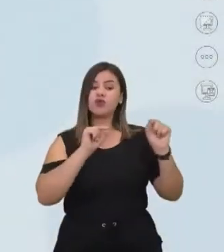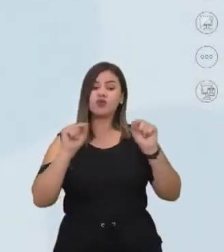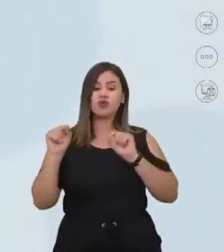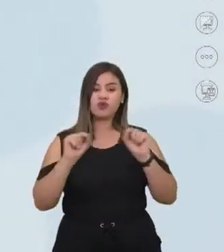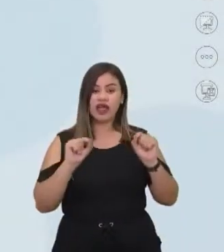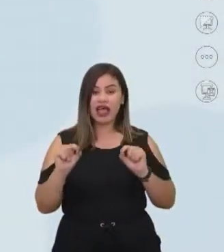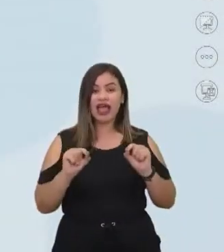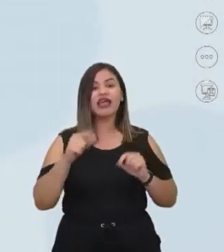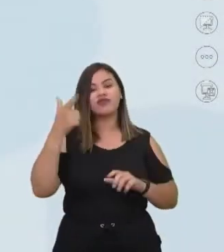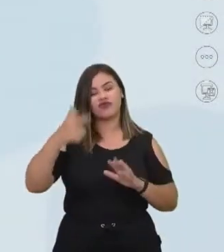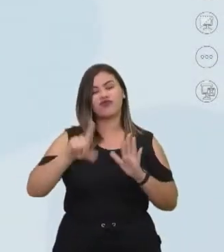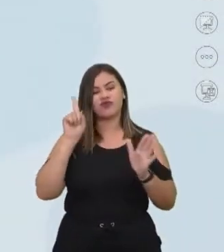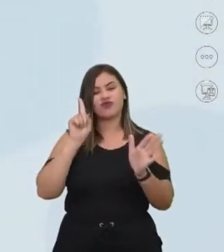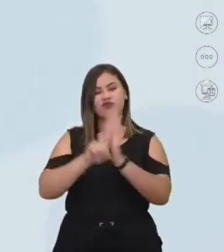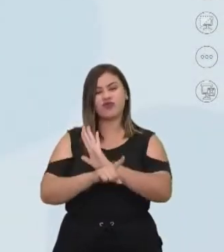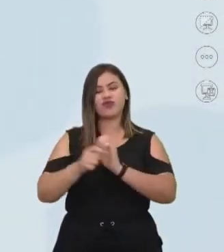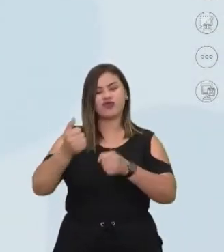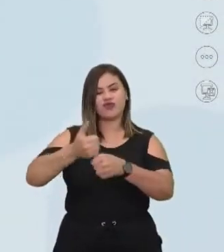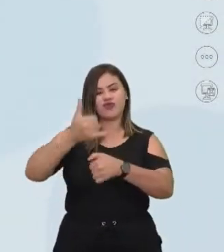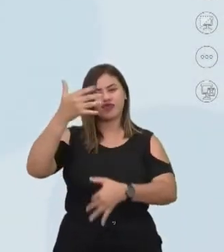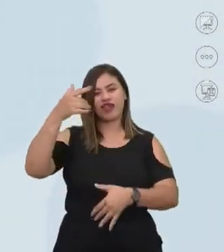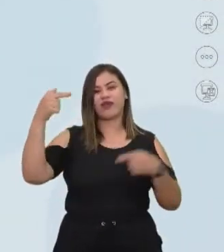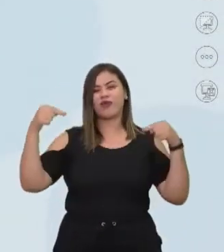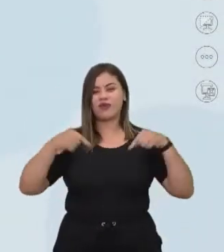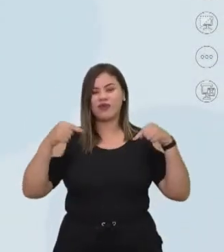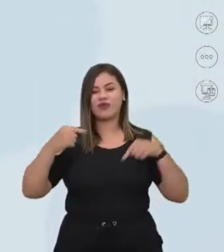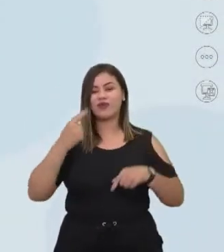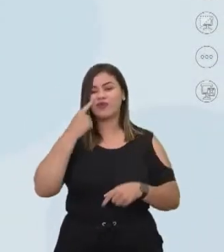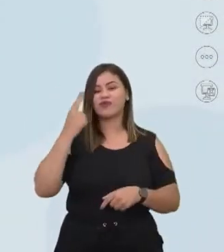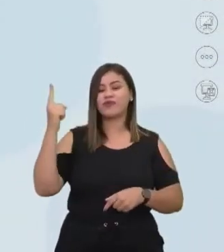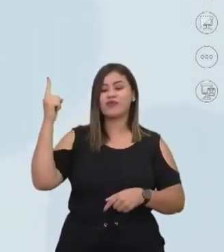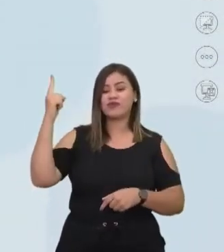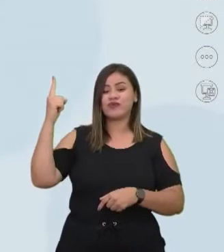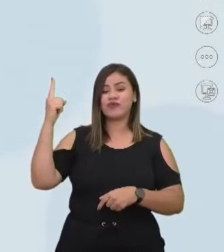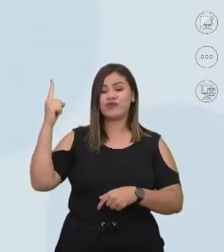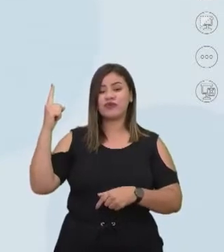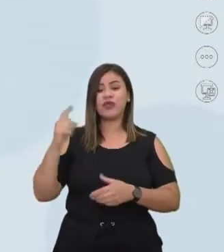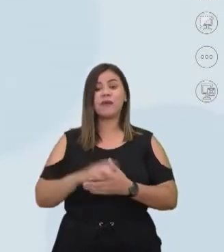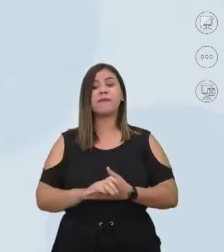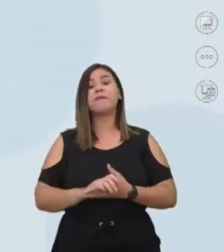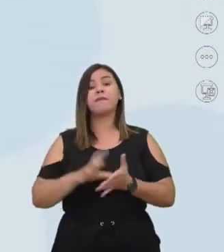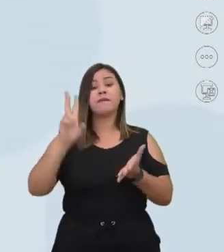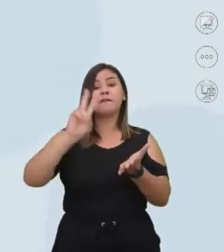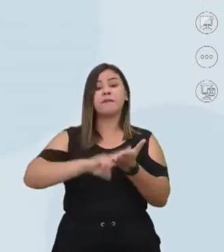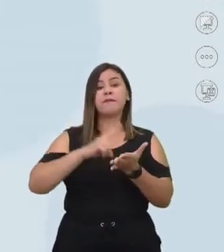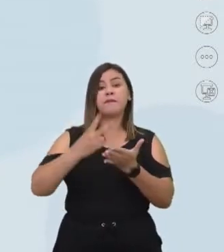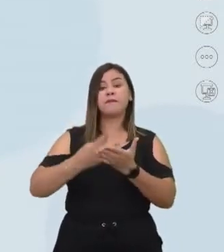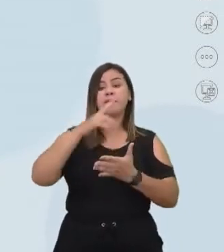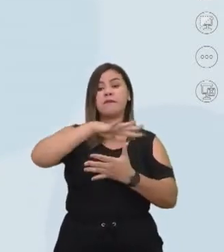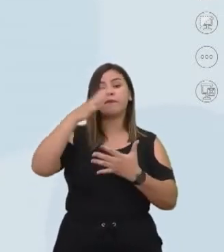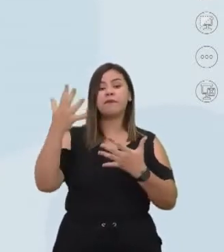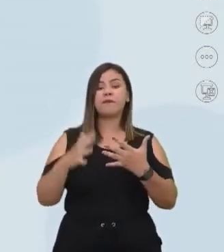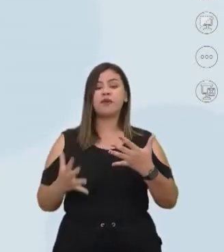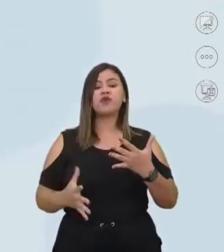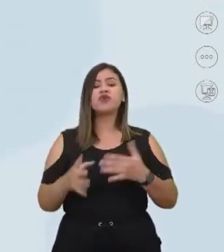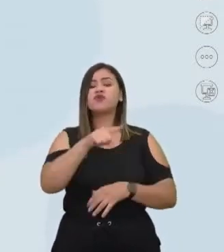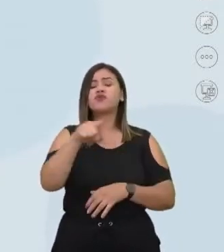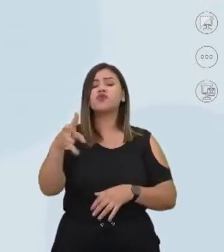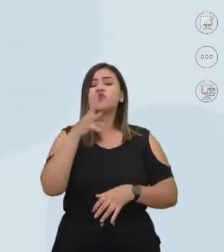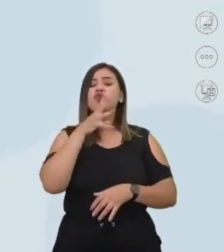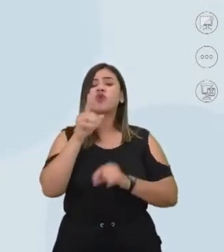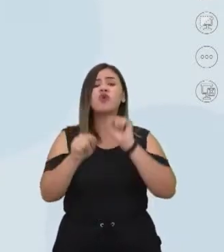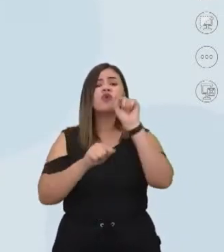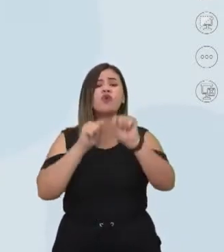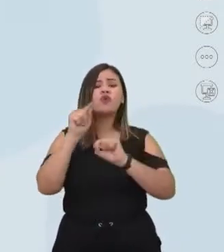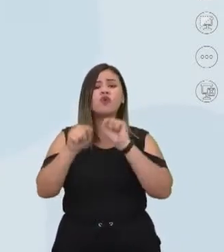vamos para mais uma interação pelo chat na aula de hoje. O que vocês conhecem sobre o trabalho de intérpretes em música? O